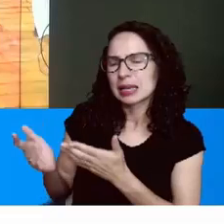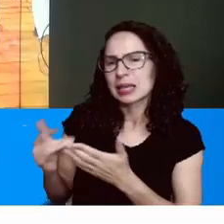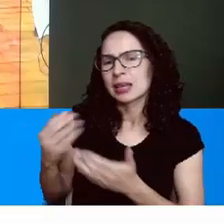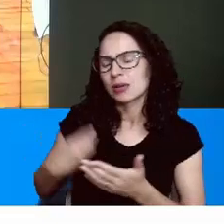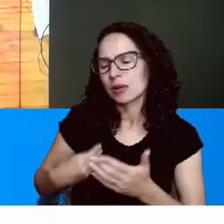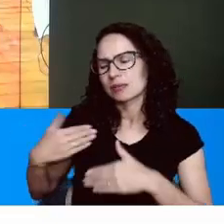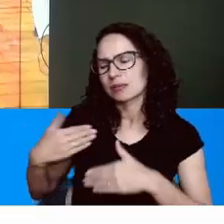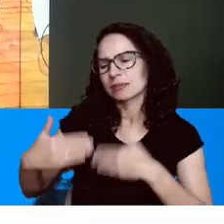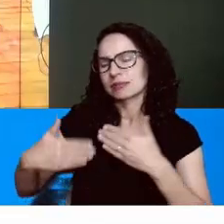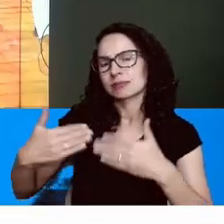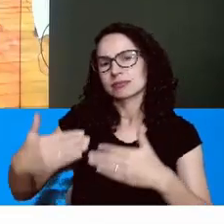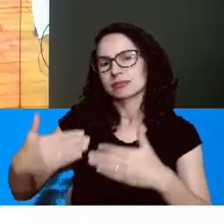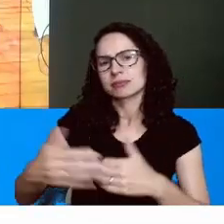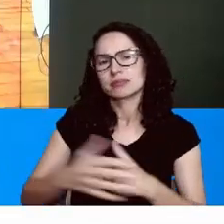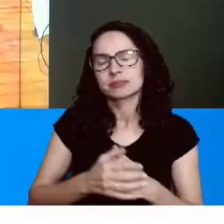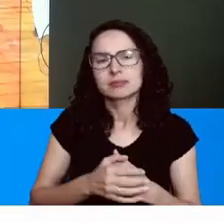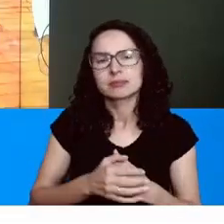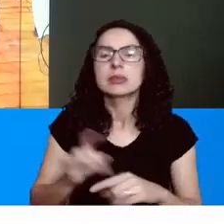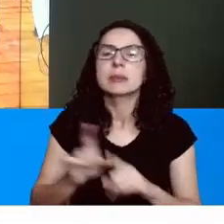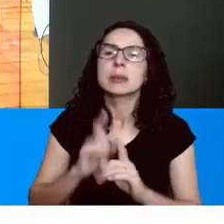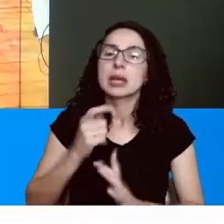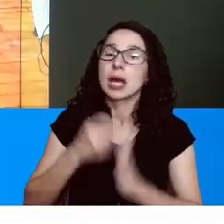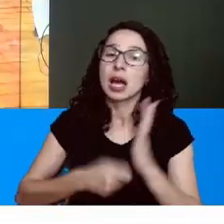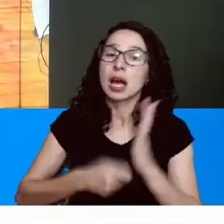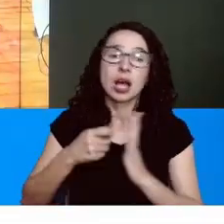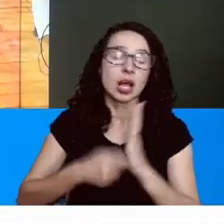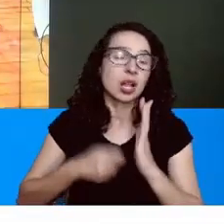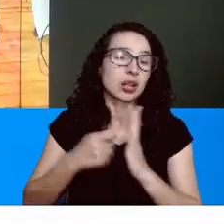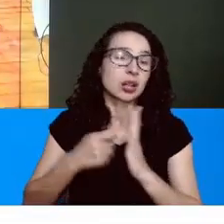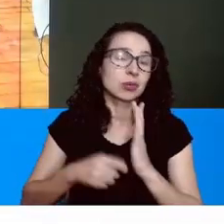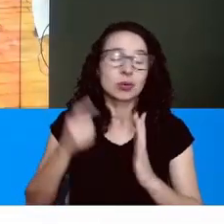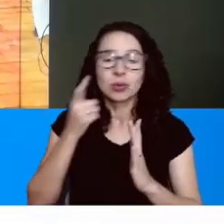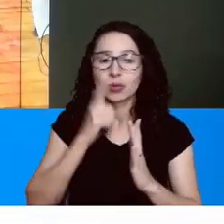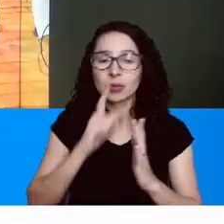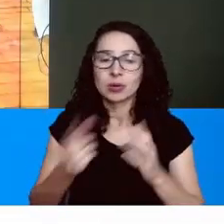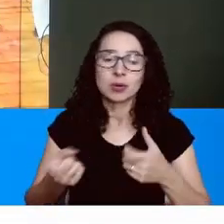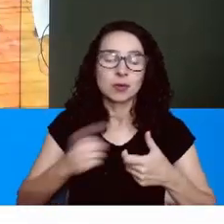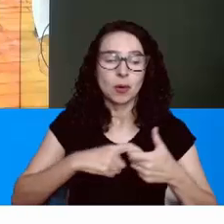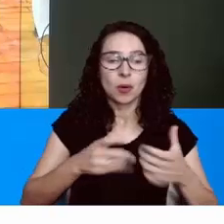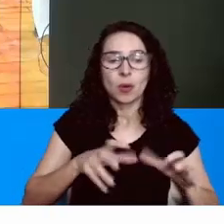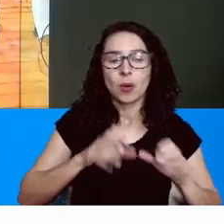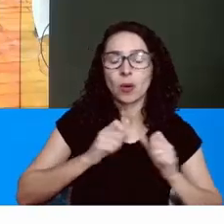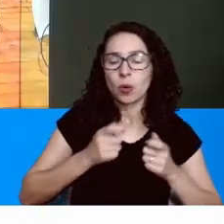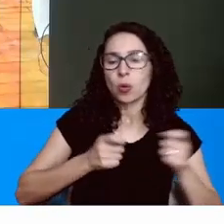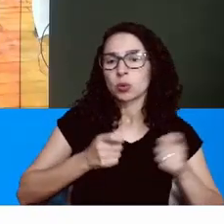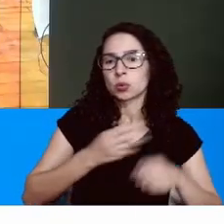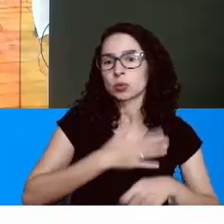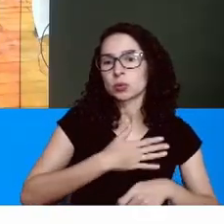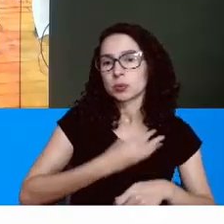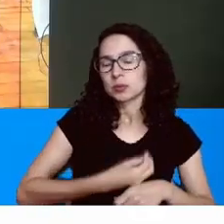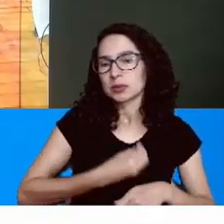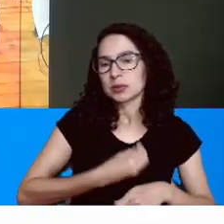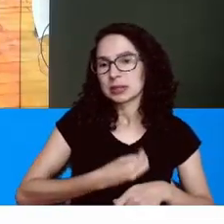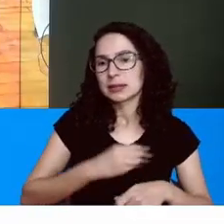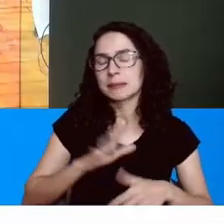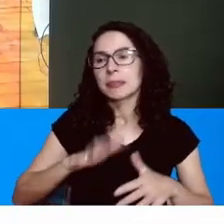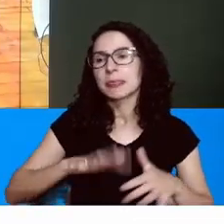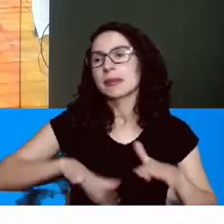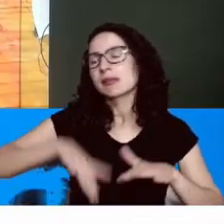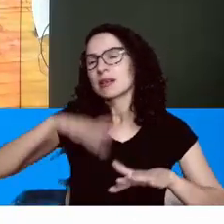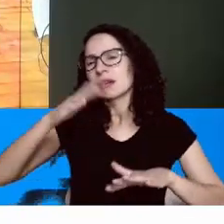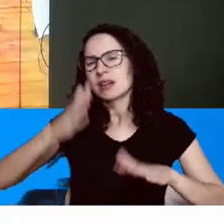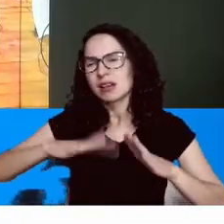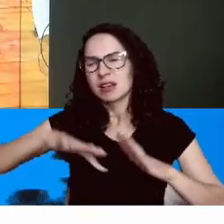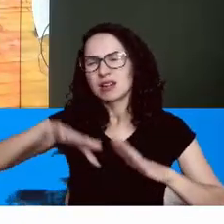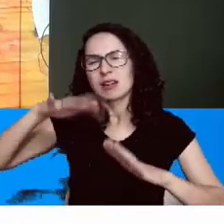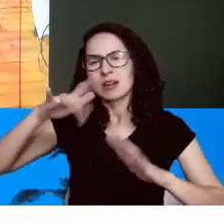a luta incansável para retornar ao controle de sua própria vida. Entre momentos de fraqueza e lampejos de